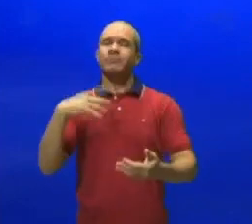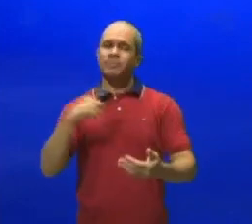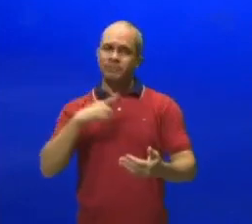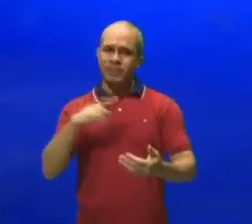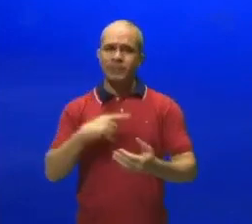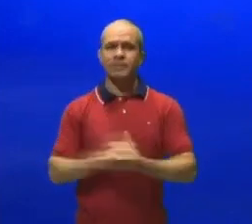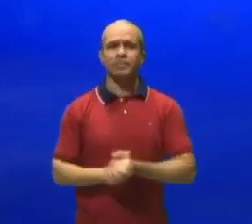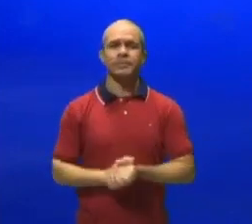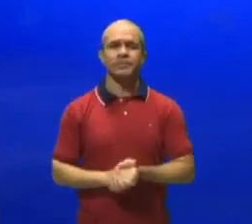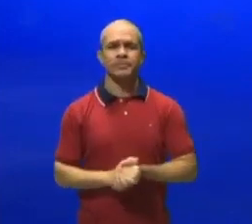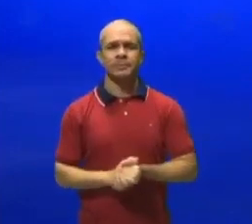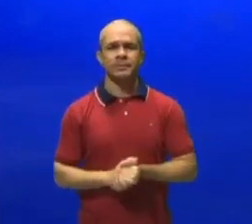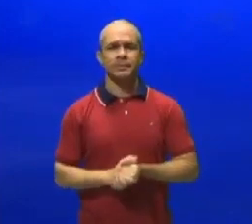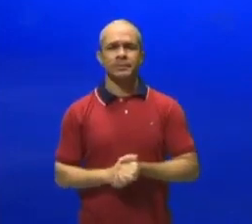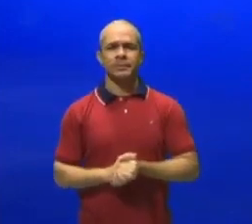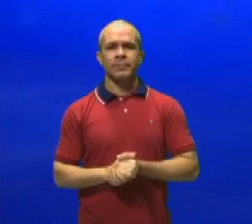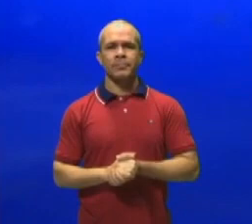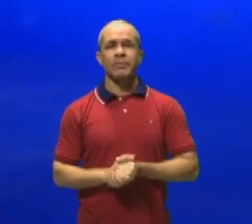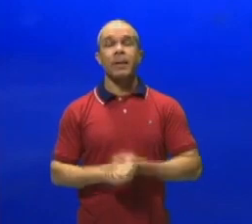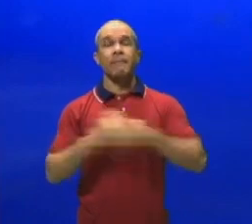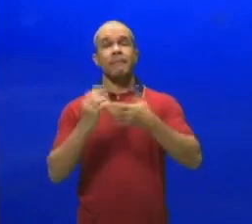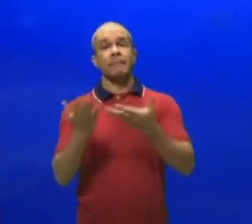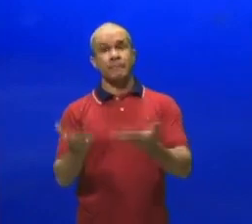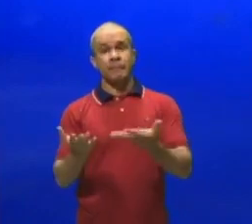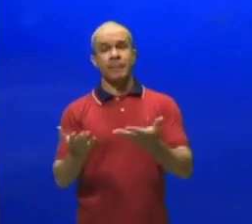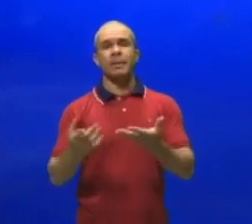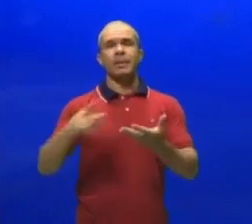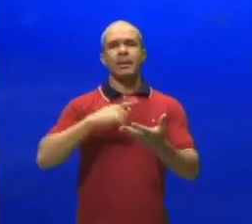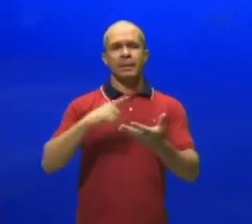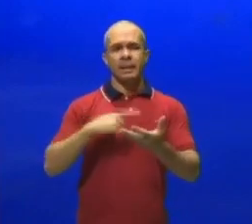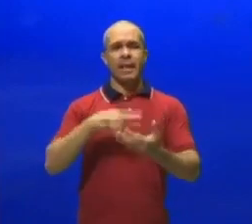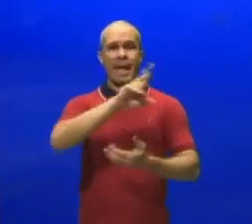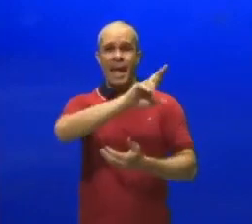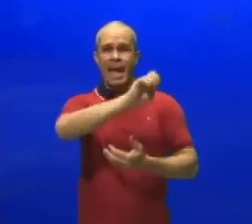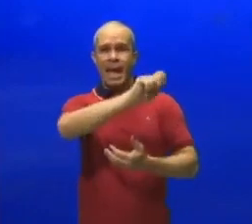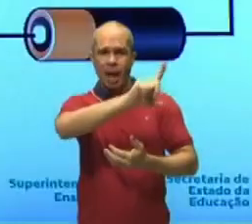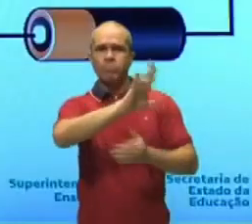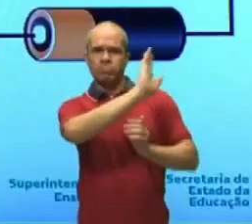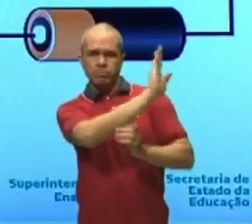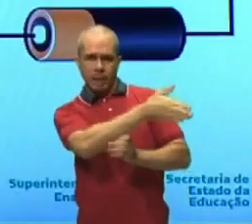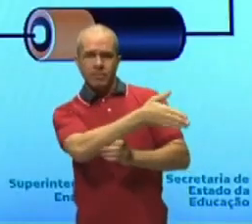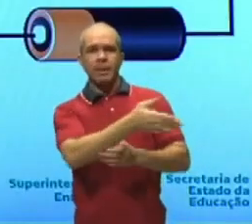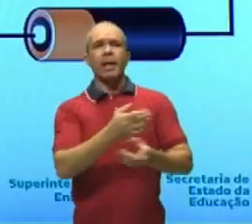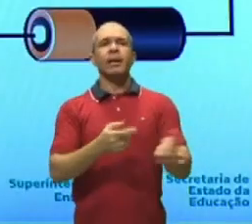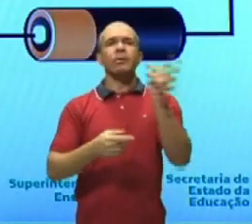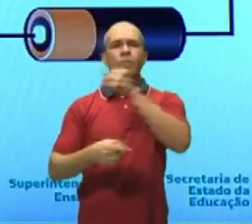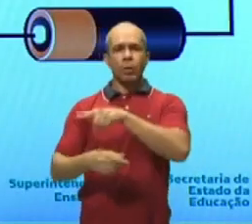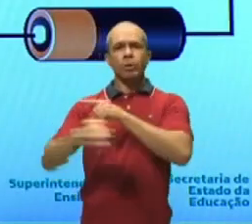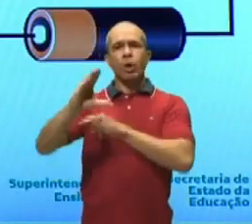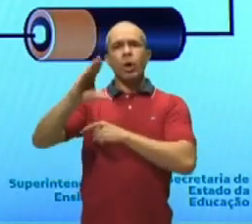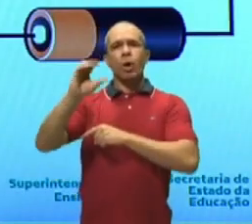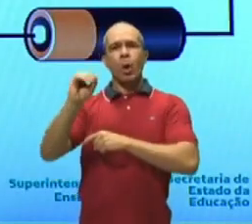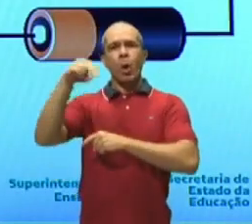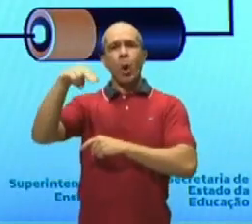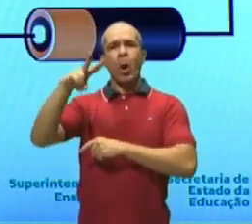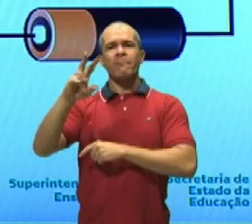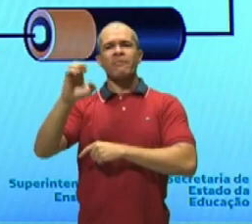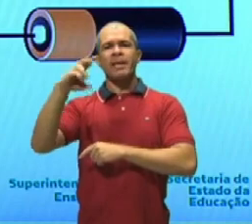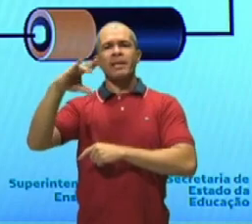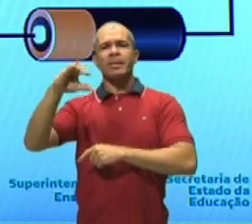vamos ter o quê, pessoal? Nós vamos ter que nós temos o sentido real da corrente e o sentido convencional